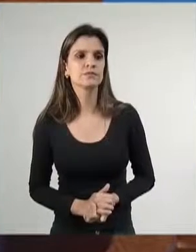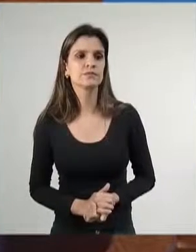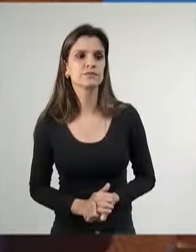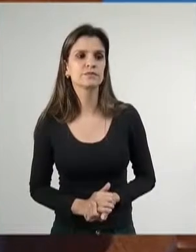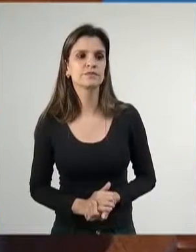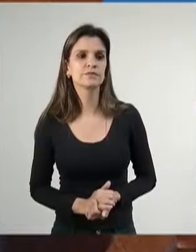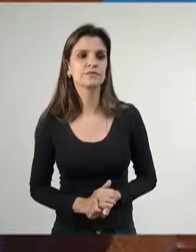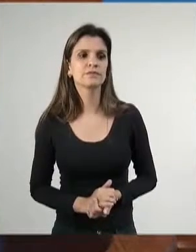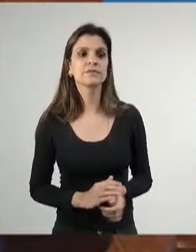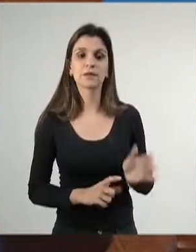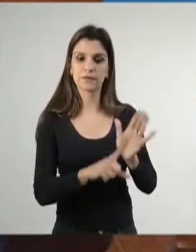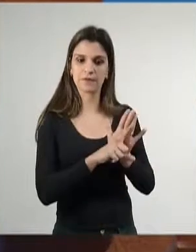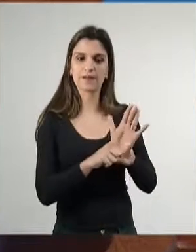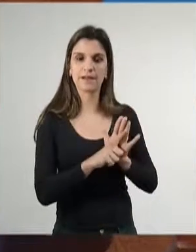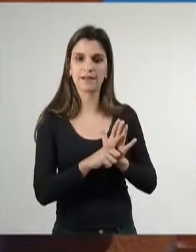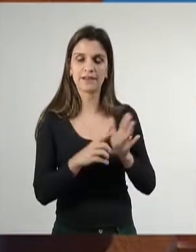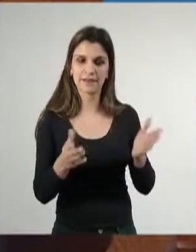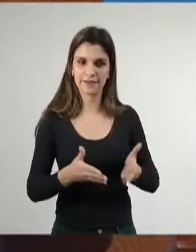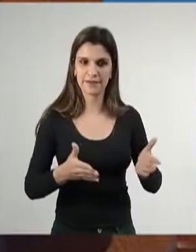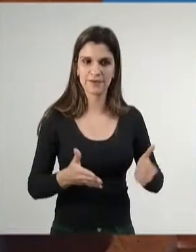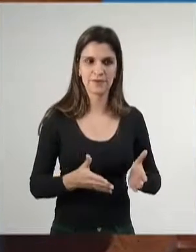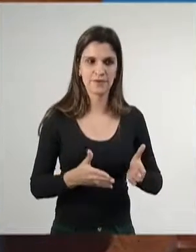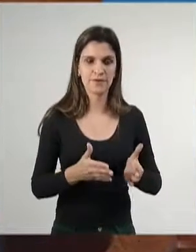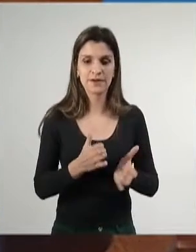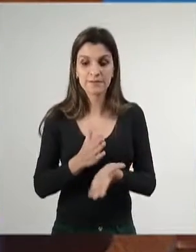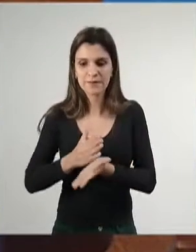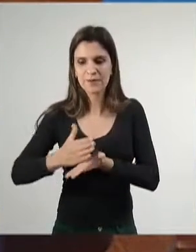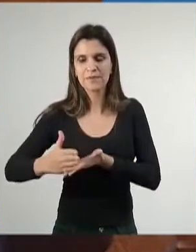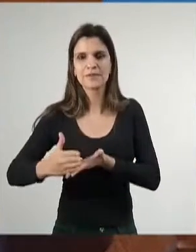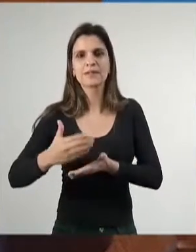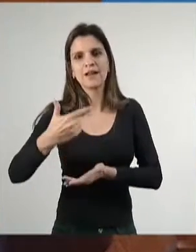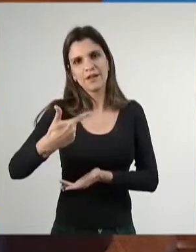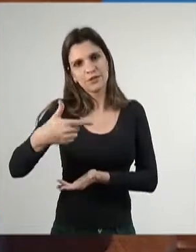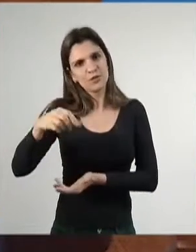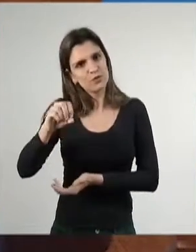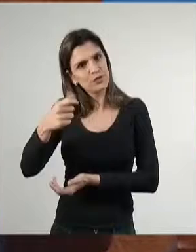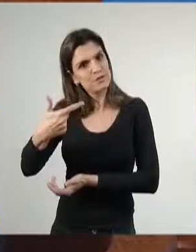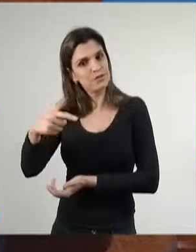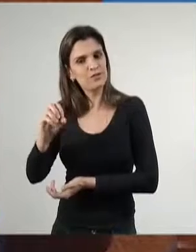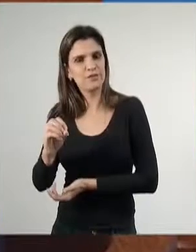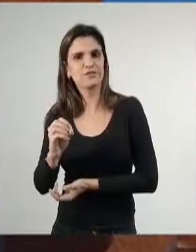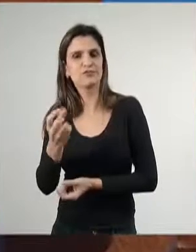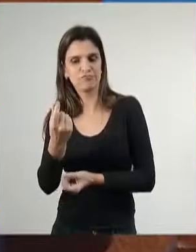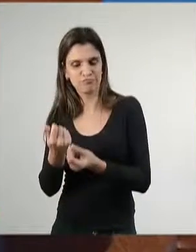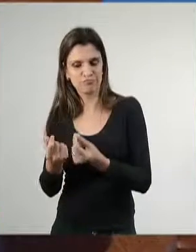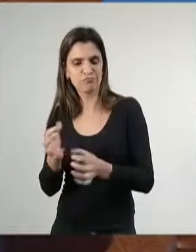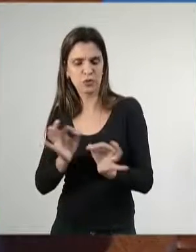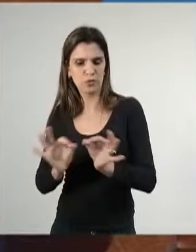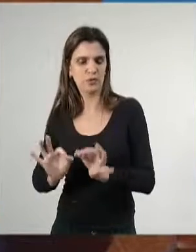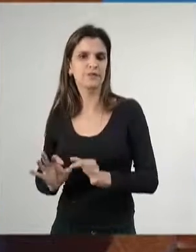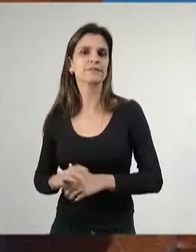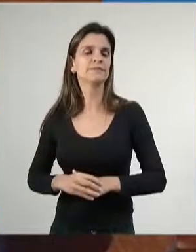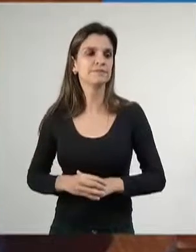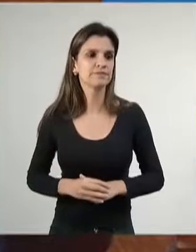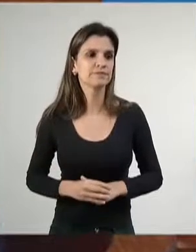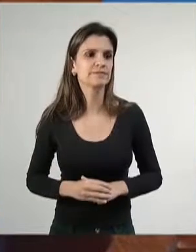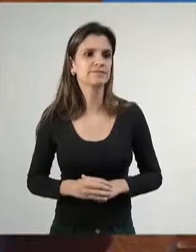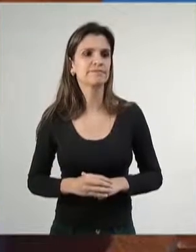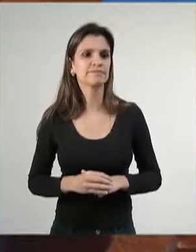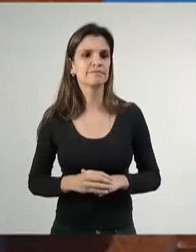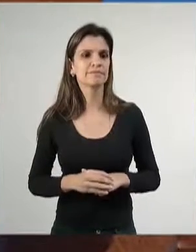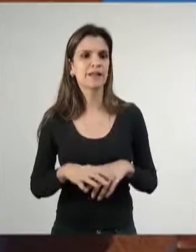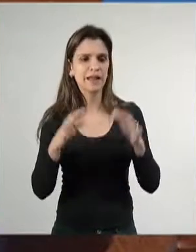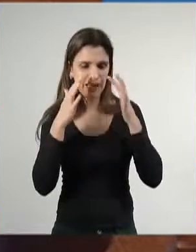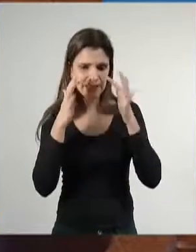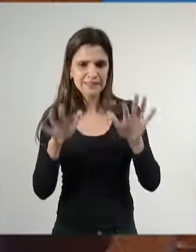seria contemplada esta questão. Então, gostaria muito de que esse projeto tivesse a devida